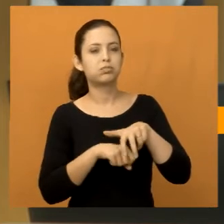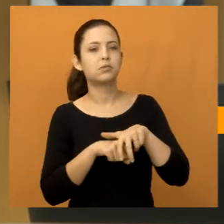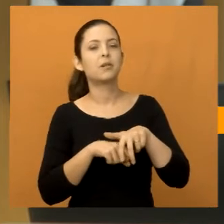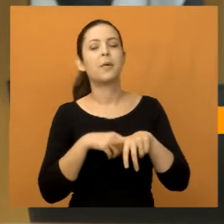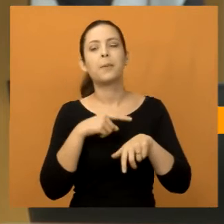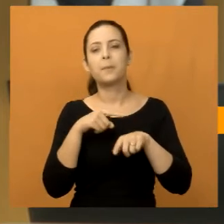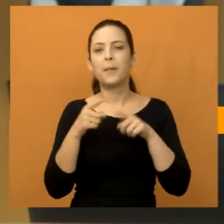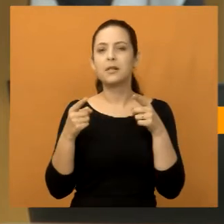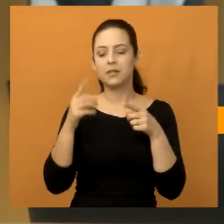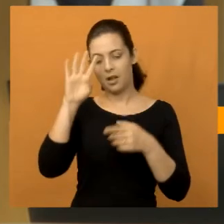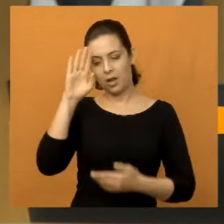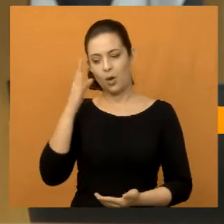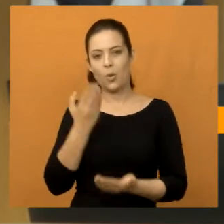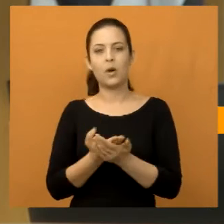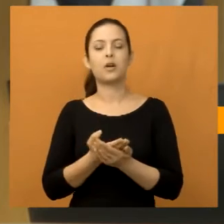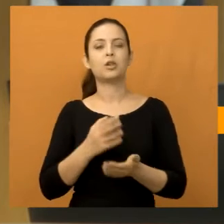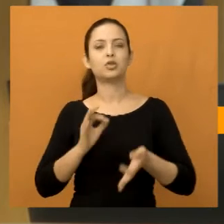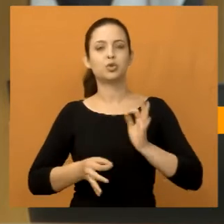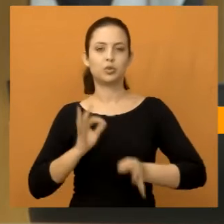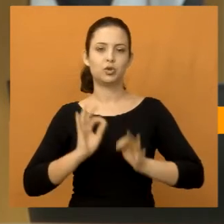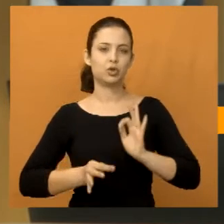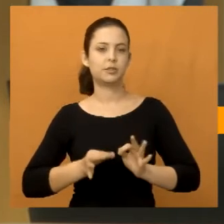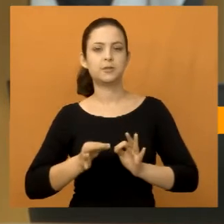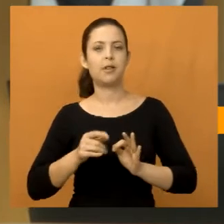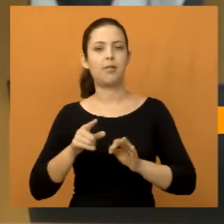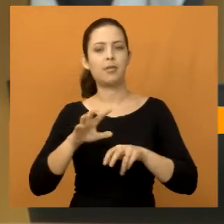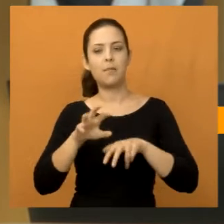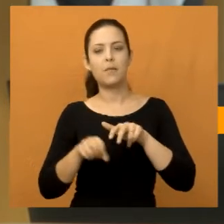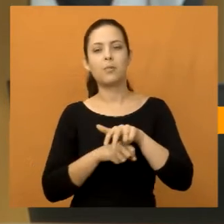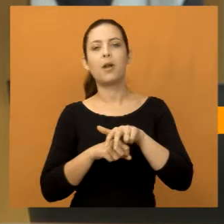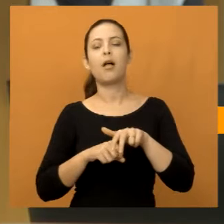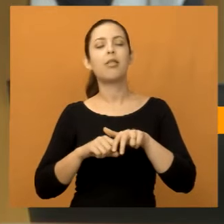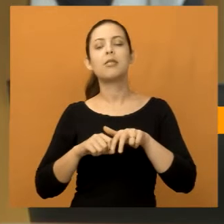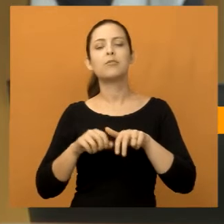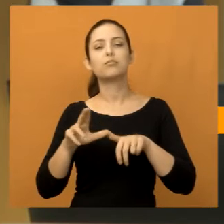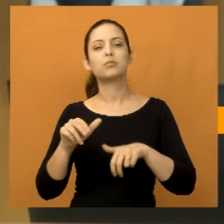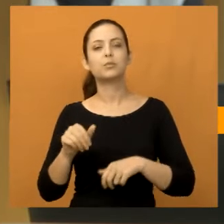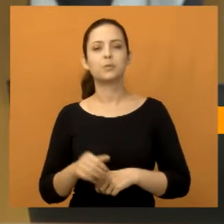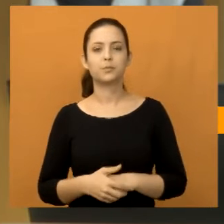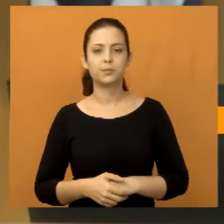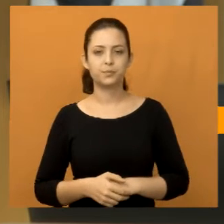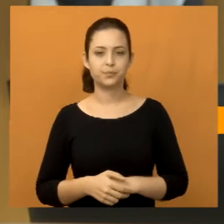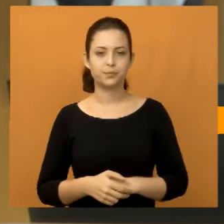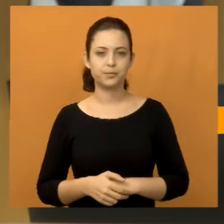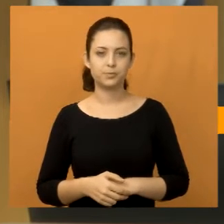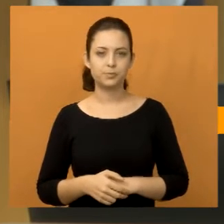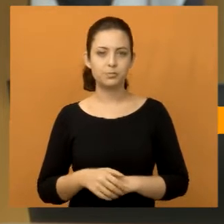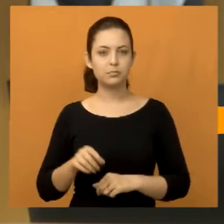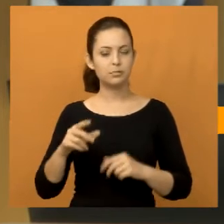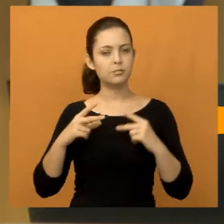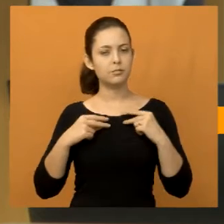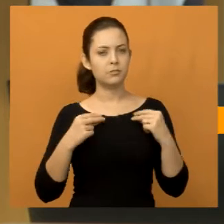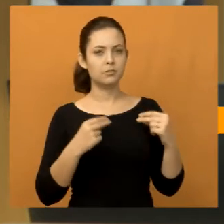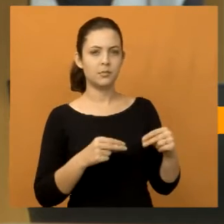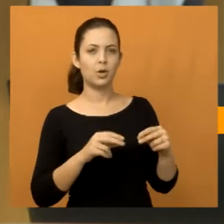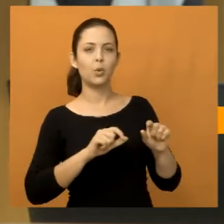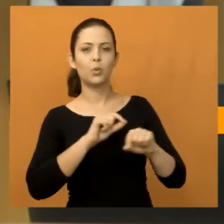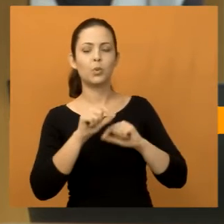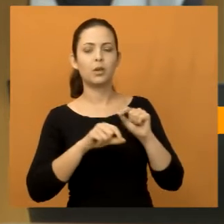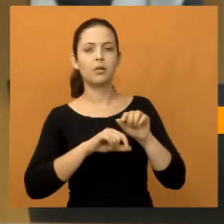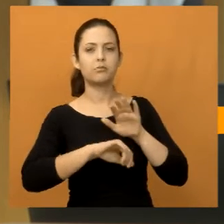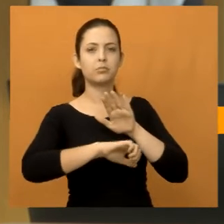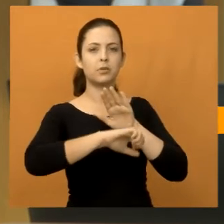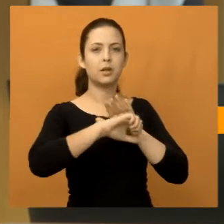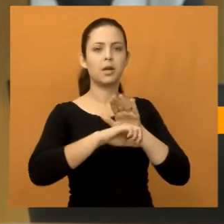mas eu acredito na nossa justiça que não vão tirar proveito disso, não. Eles merecem a punição, né? E